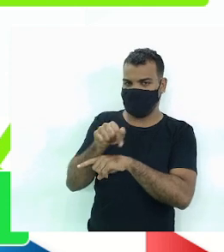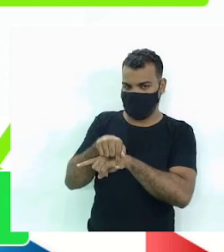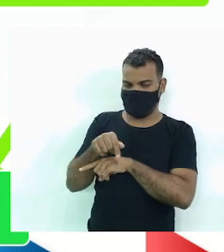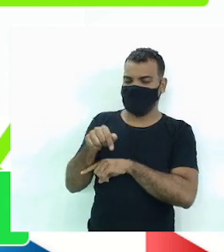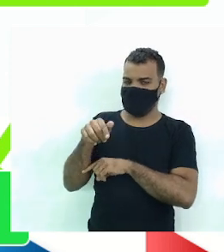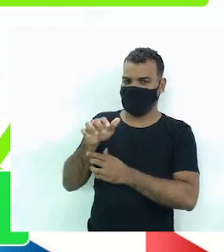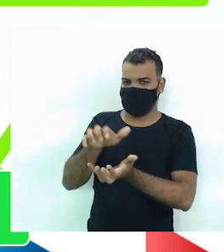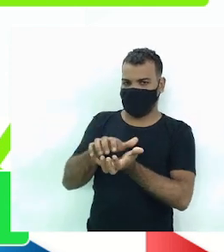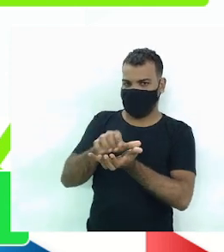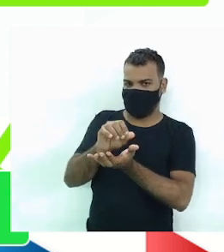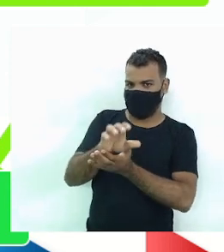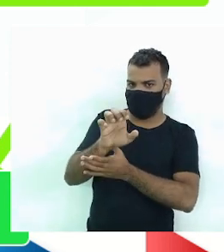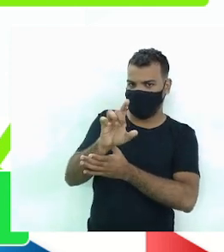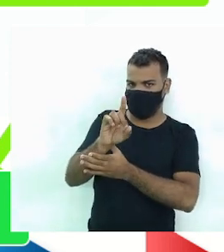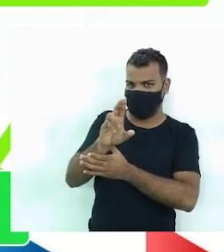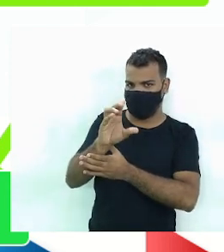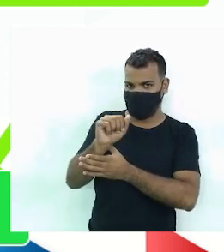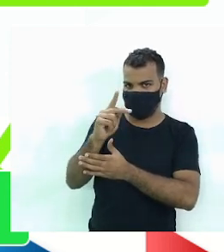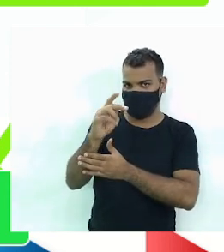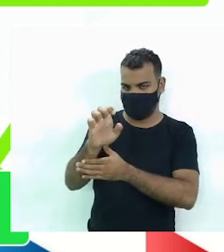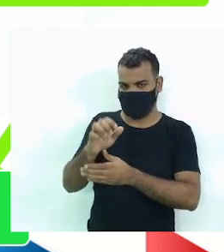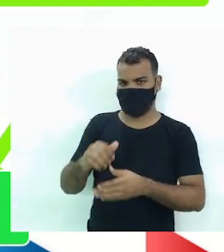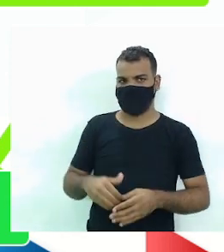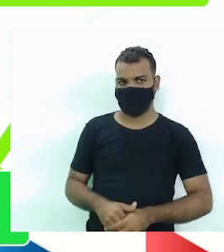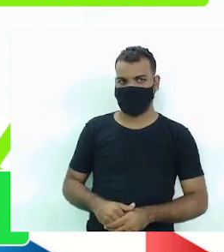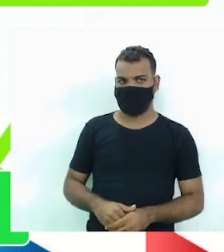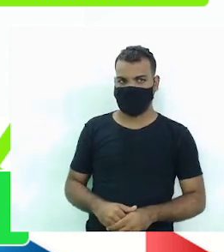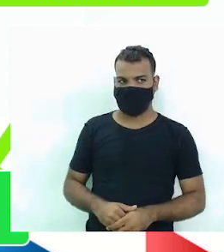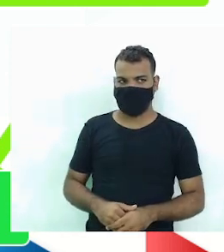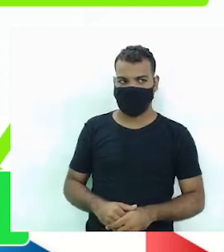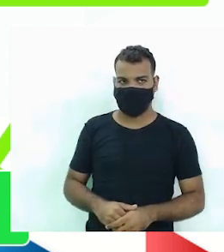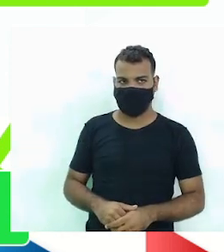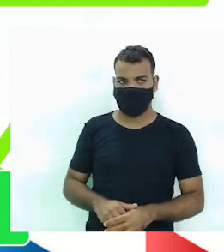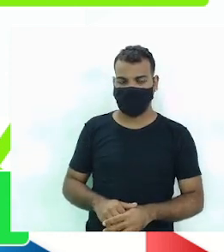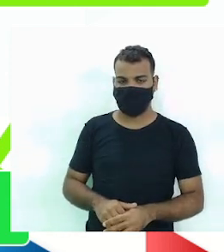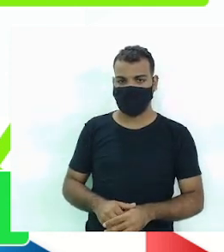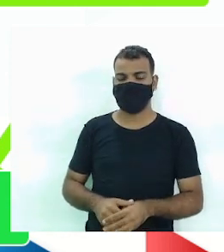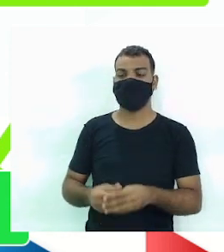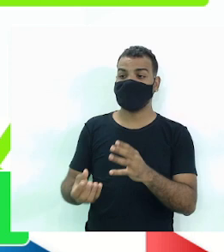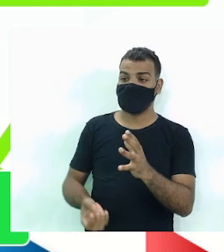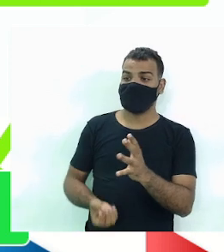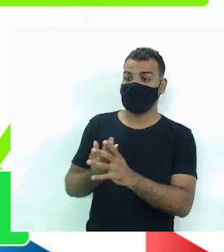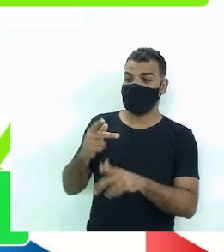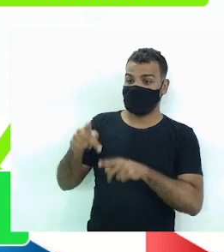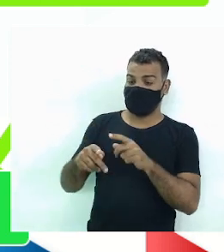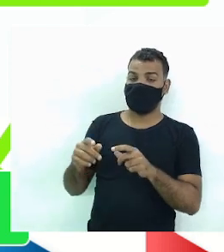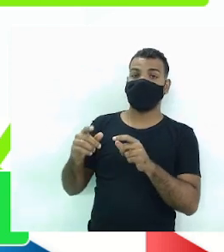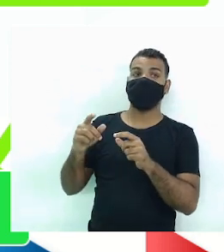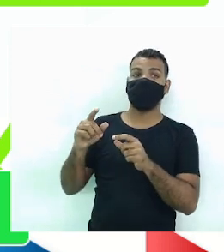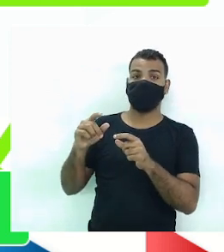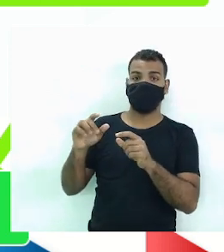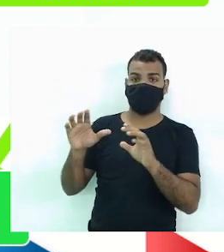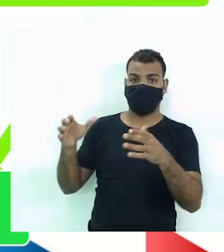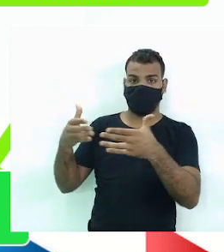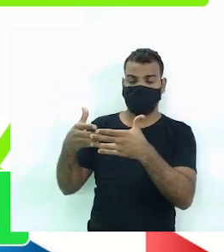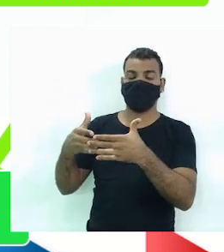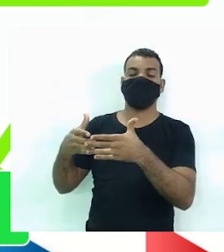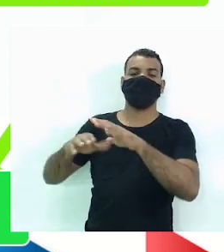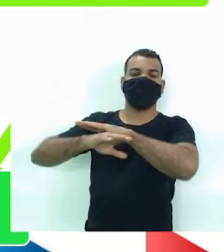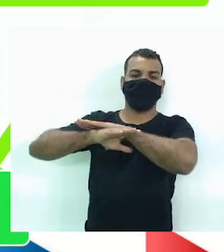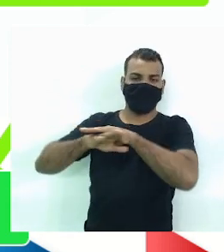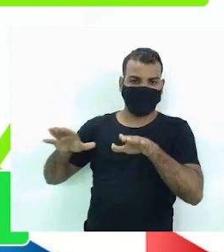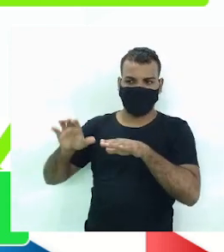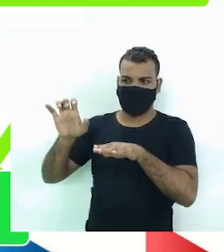do Educapé, né? O surgimento dos povos bárbaros também vai se dar com o fim do Império